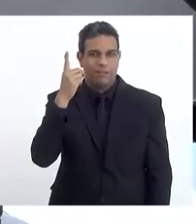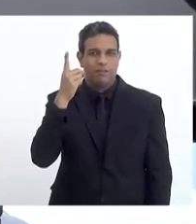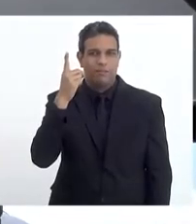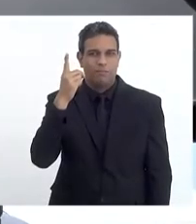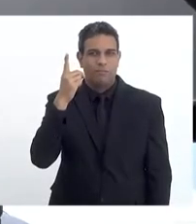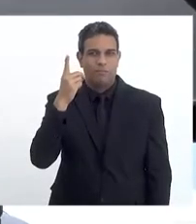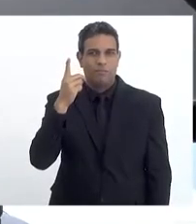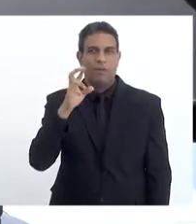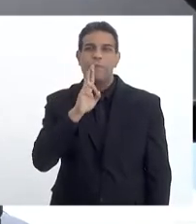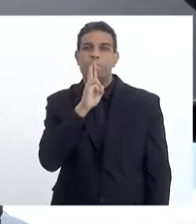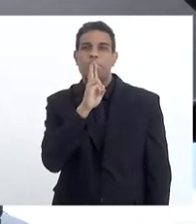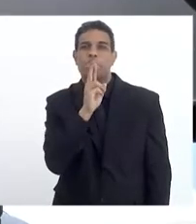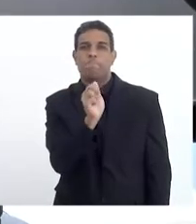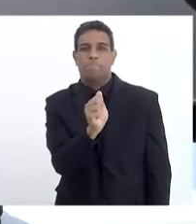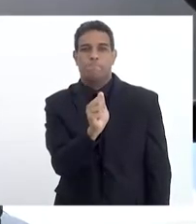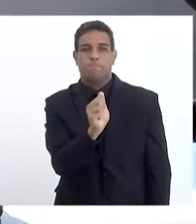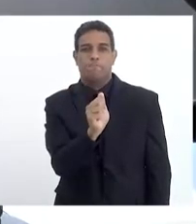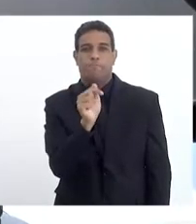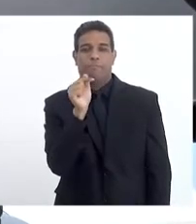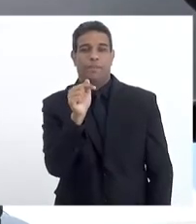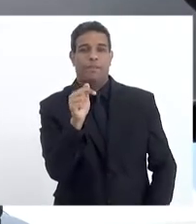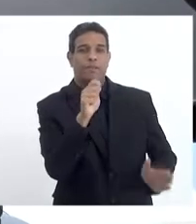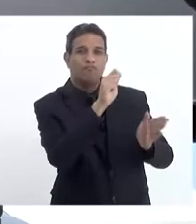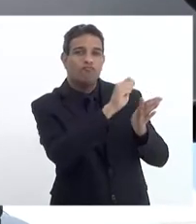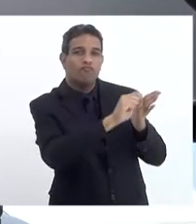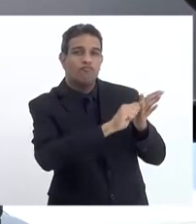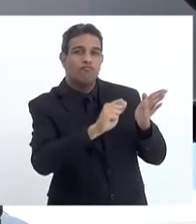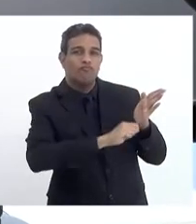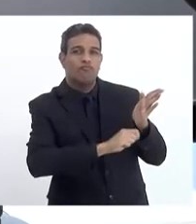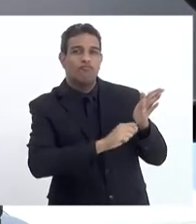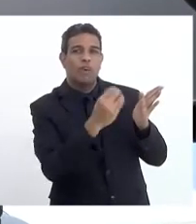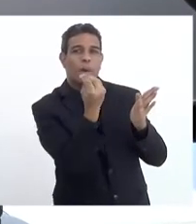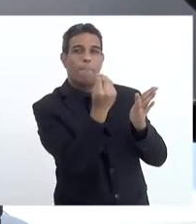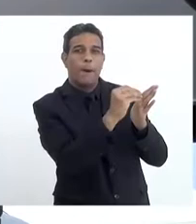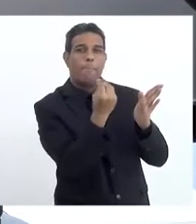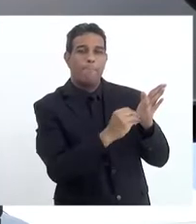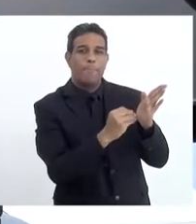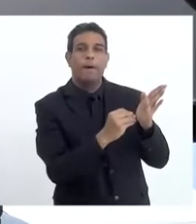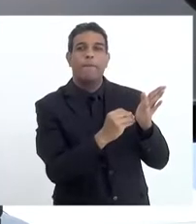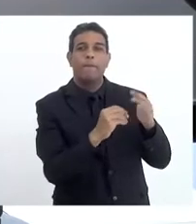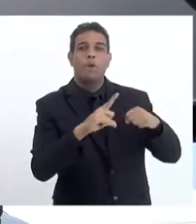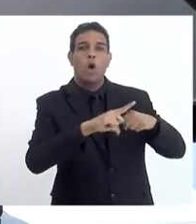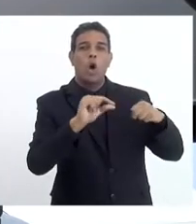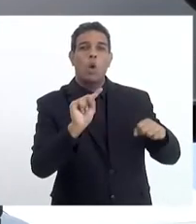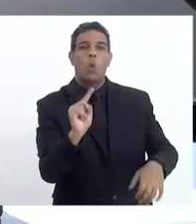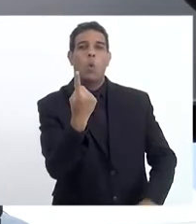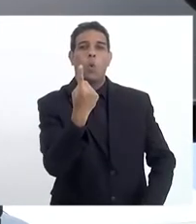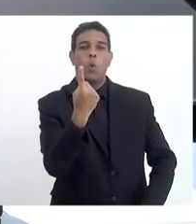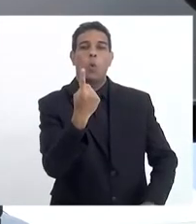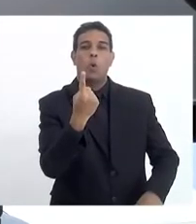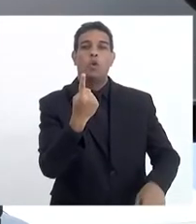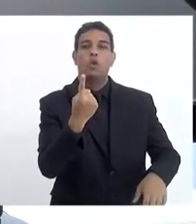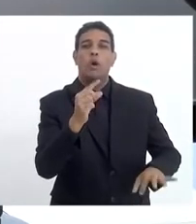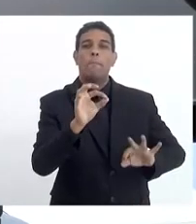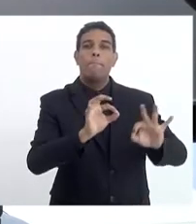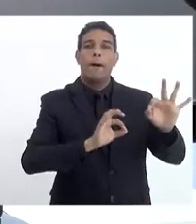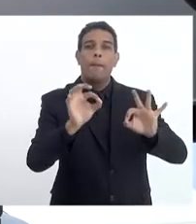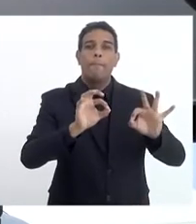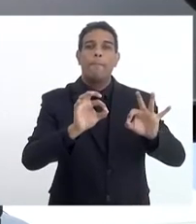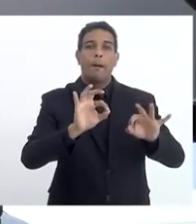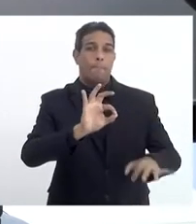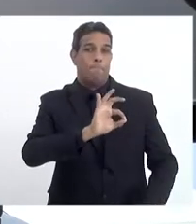Rodrigo Amorim. Ele, na sua emenda, ele coloca, artigo 1º, o programa de presença contínua da